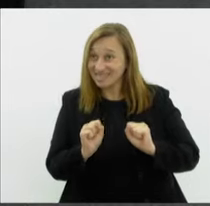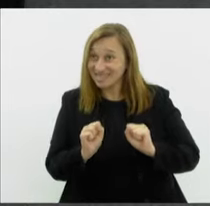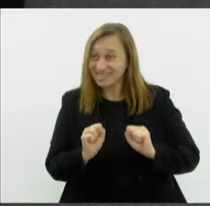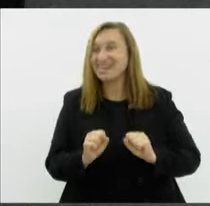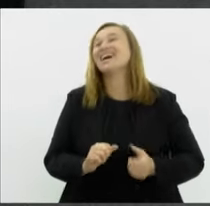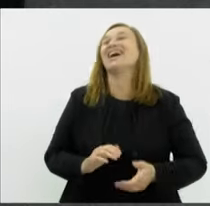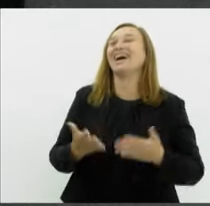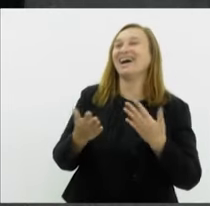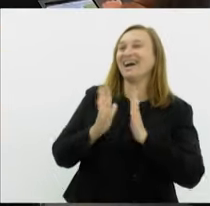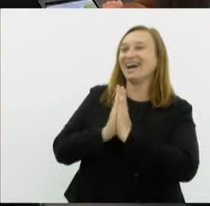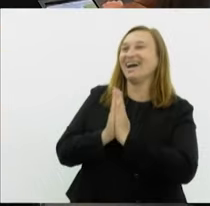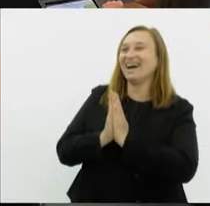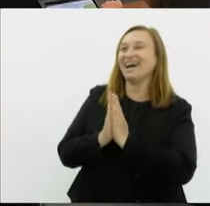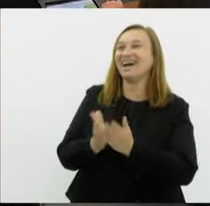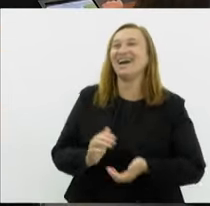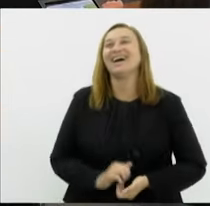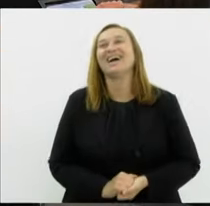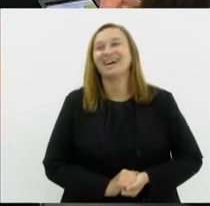Muito bem.